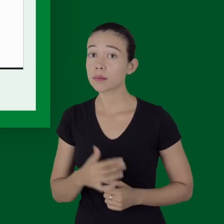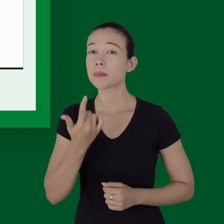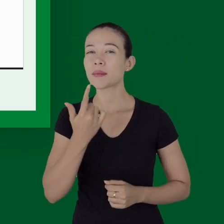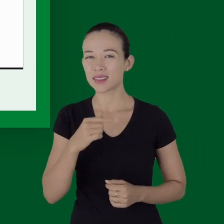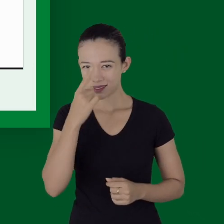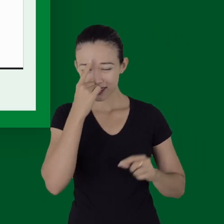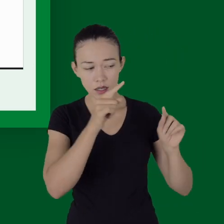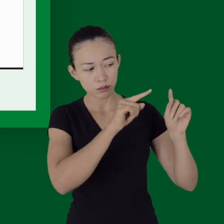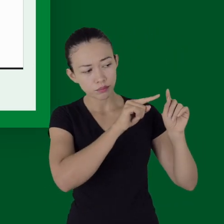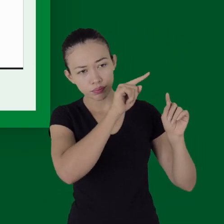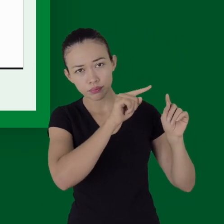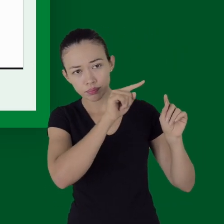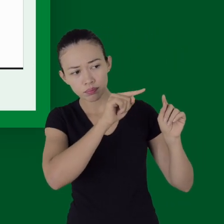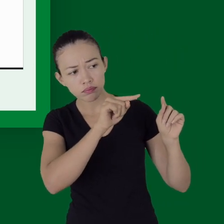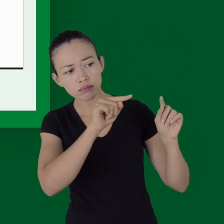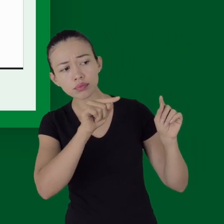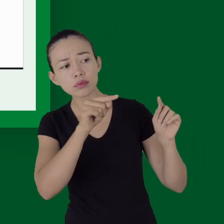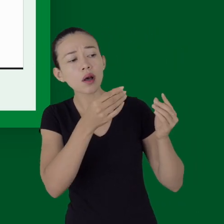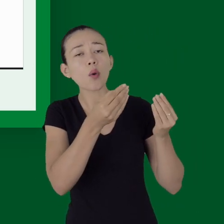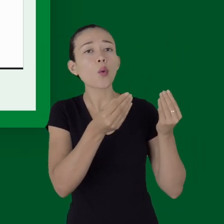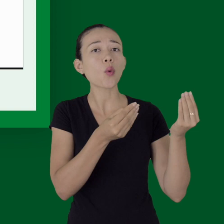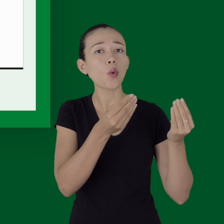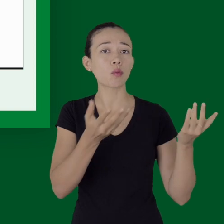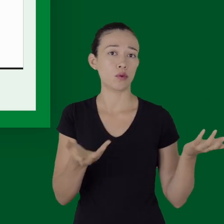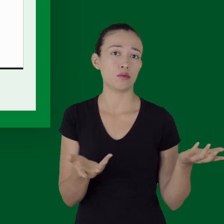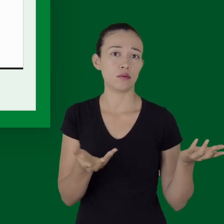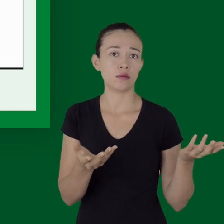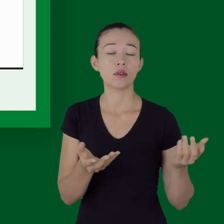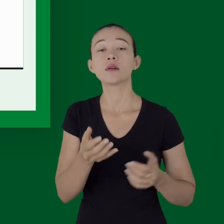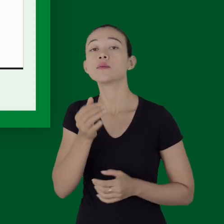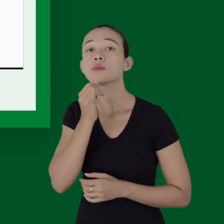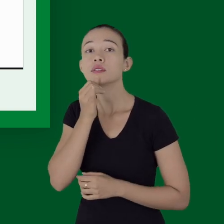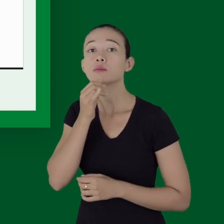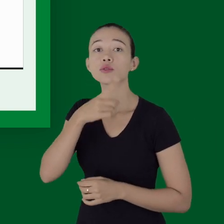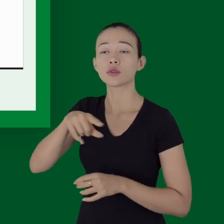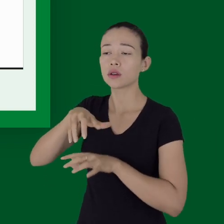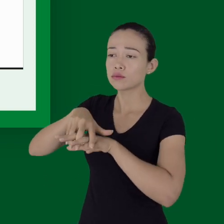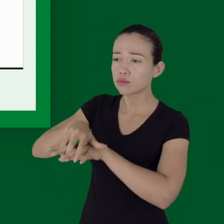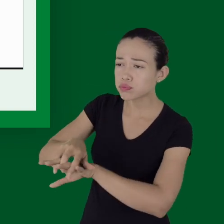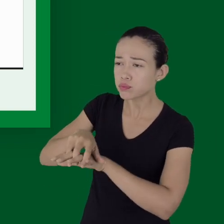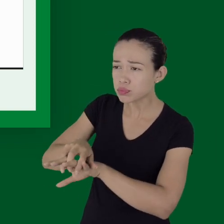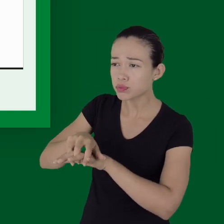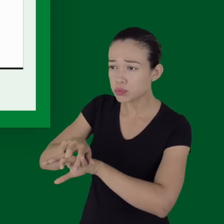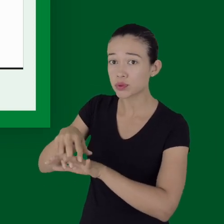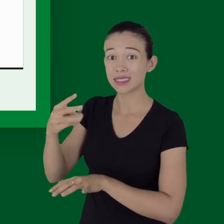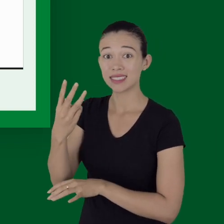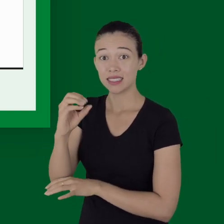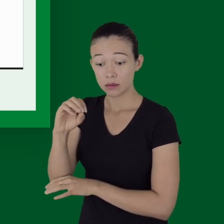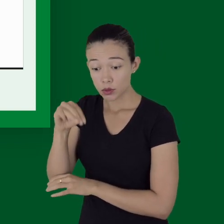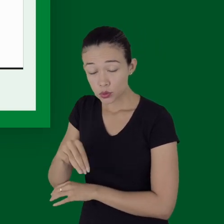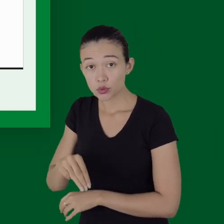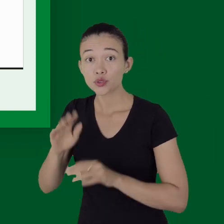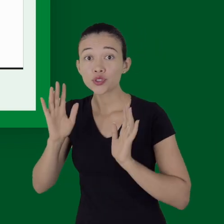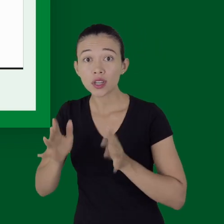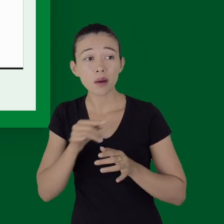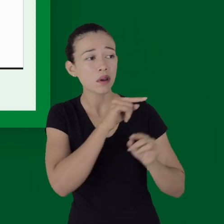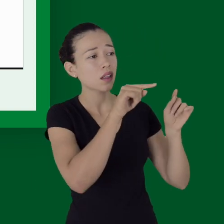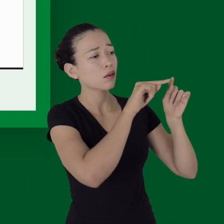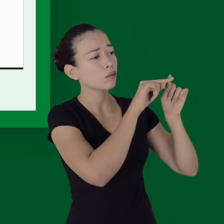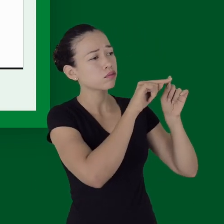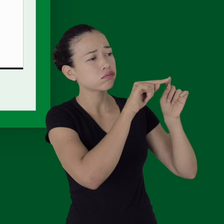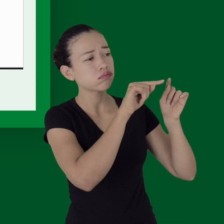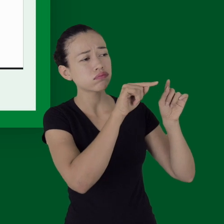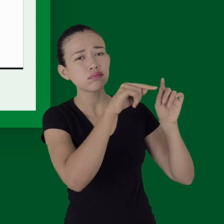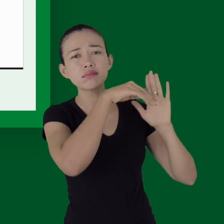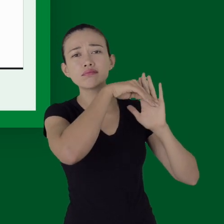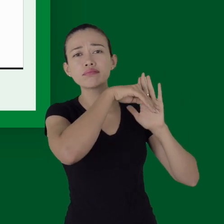minutos? A própria questão da capnografia de onda que eu falei, então, assim, a gente já está aí a 30 minutos de massagem e a capnografia começou a ficar